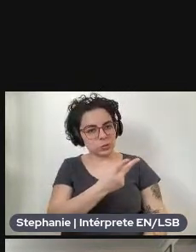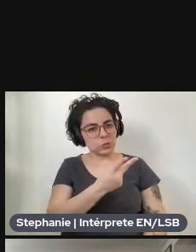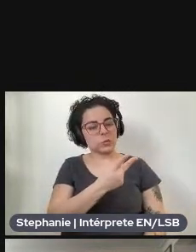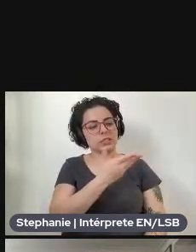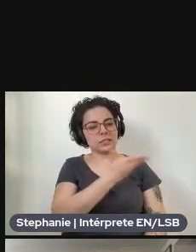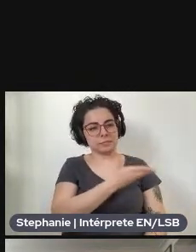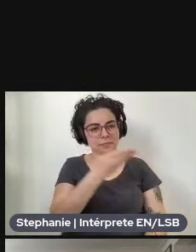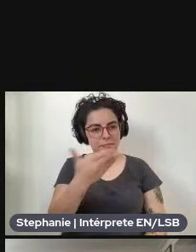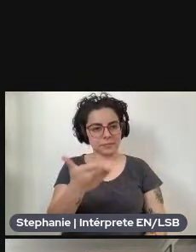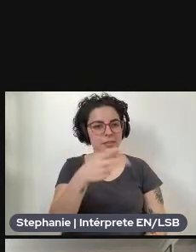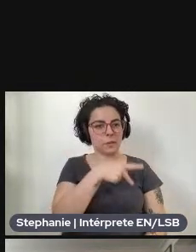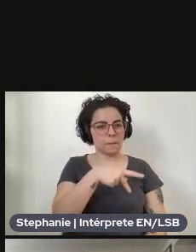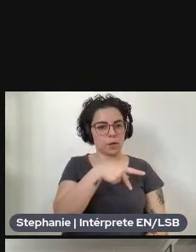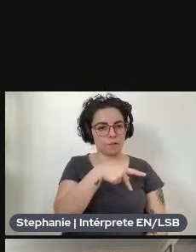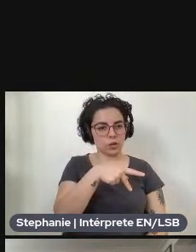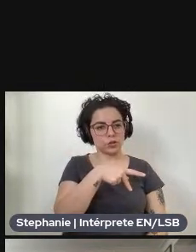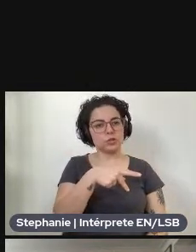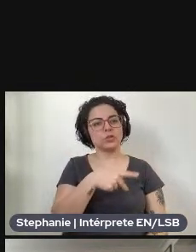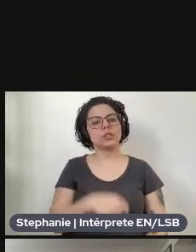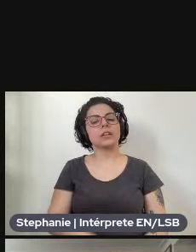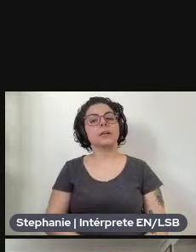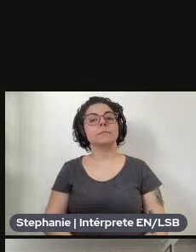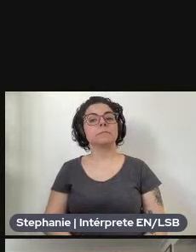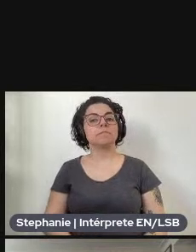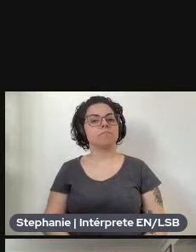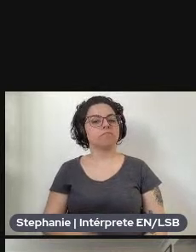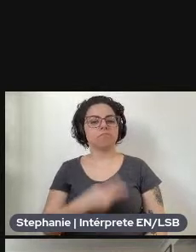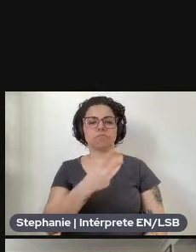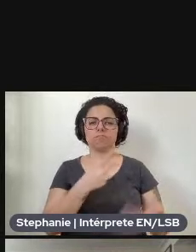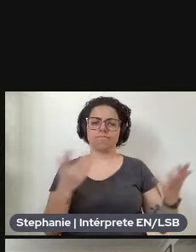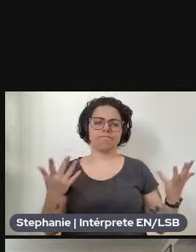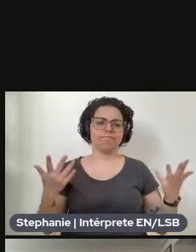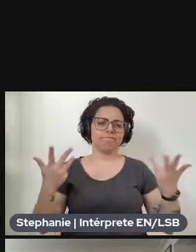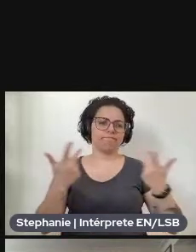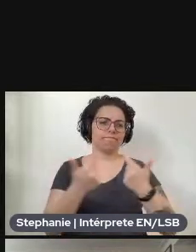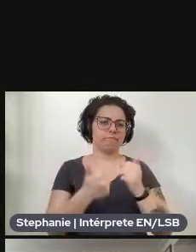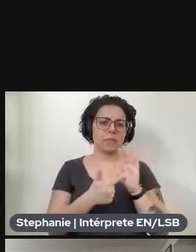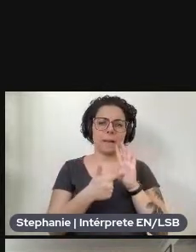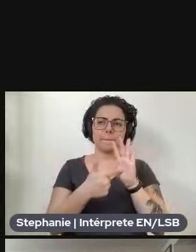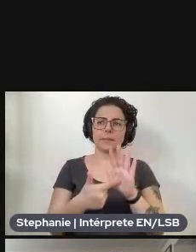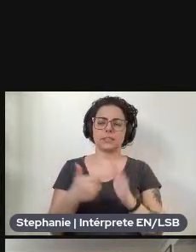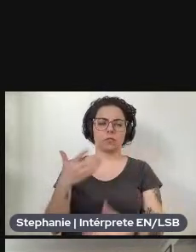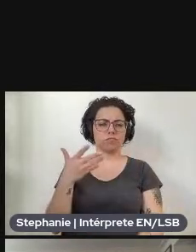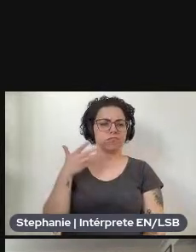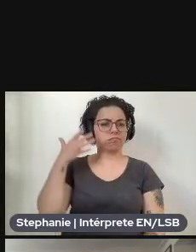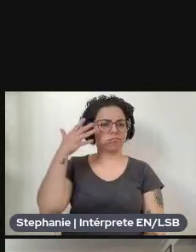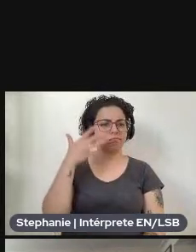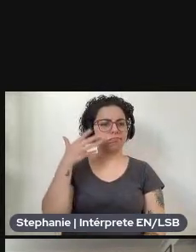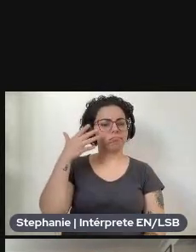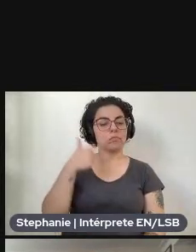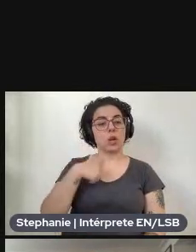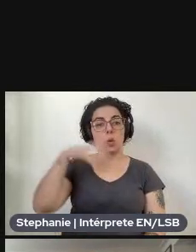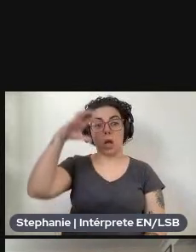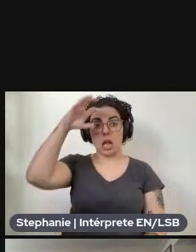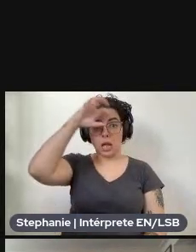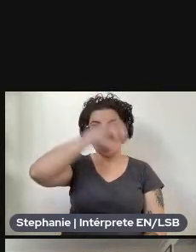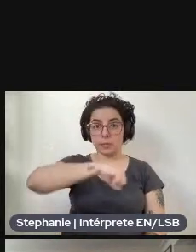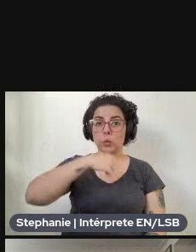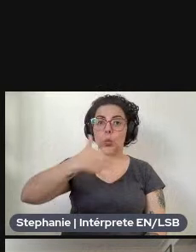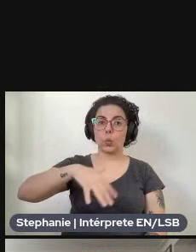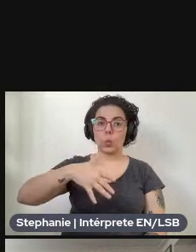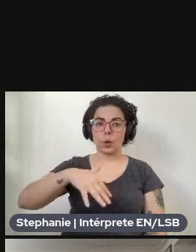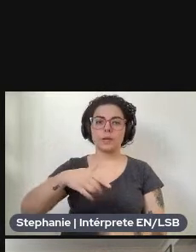efusivamente a Hela e a Renata pela excelência das suas apresentações, com as quais aprendi e relativamente às quais